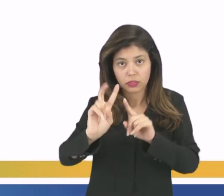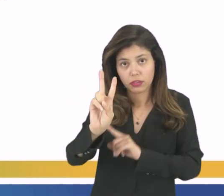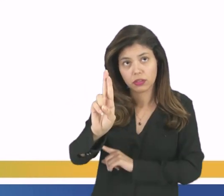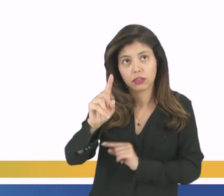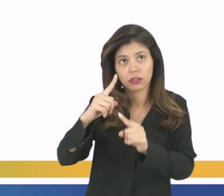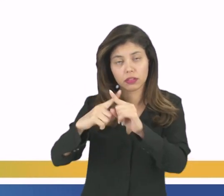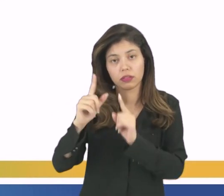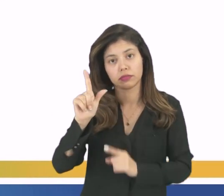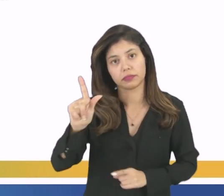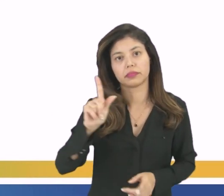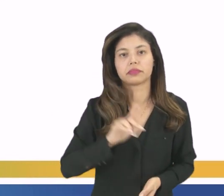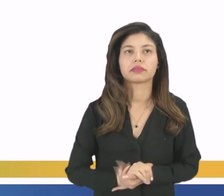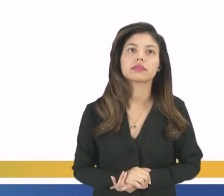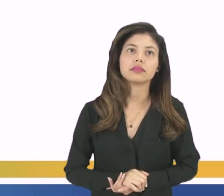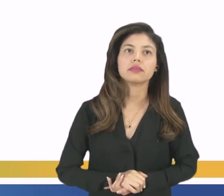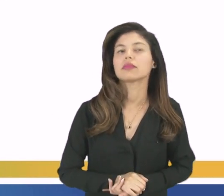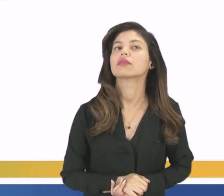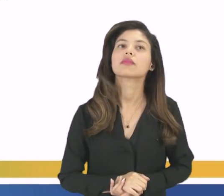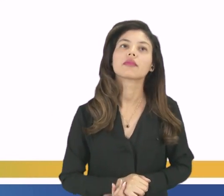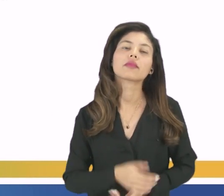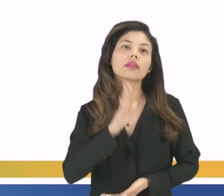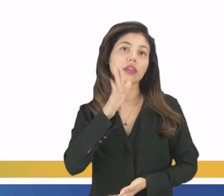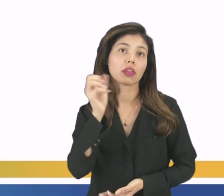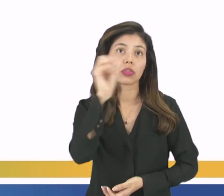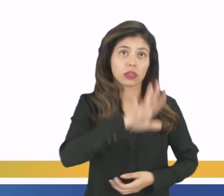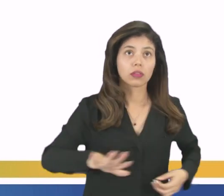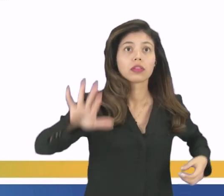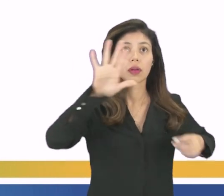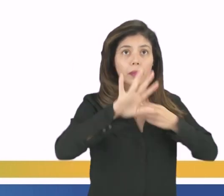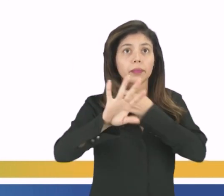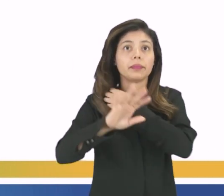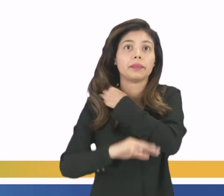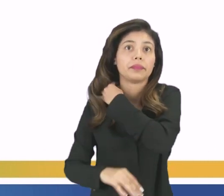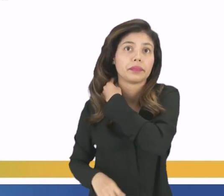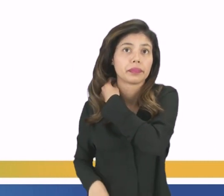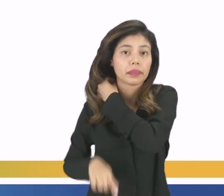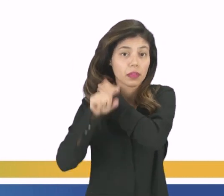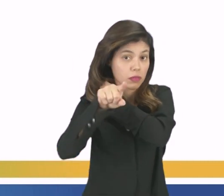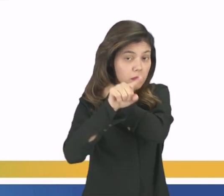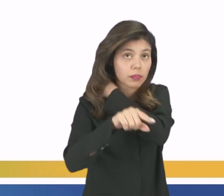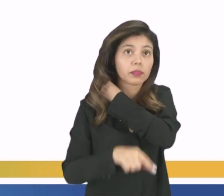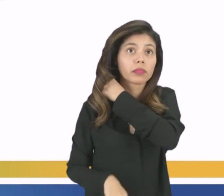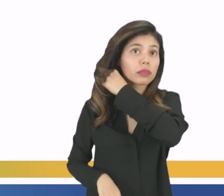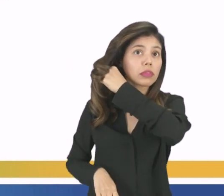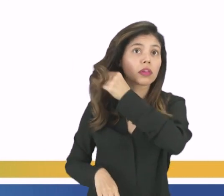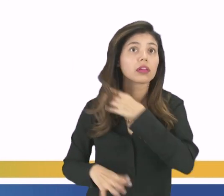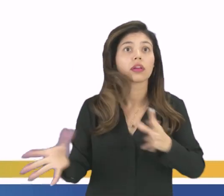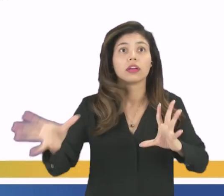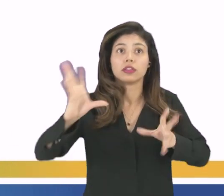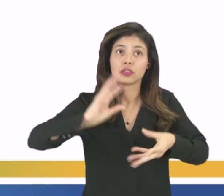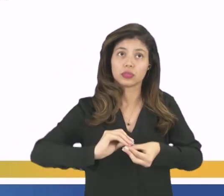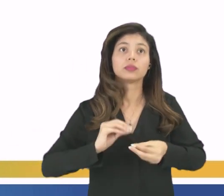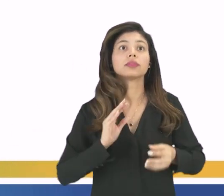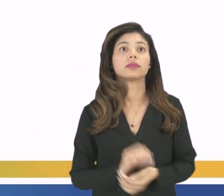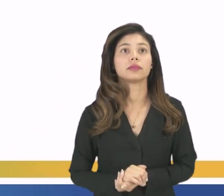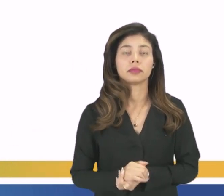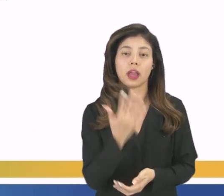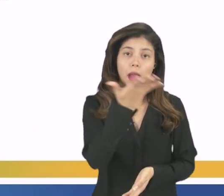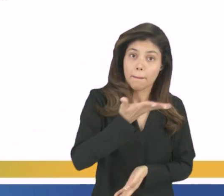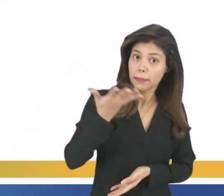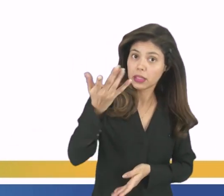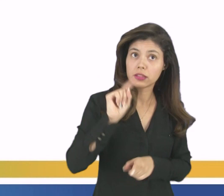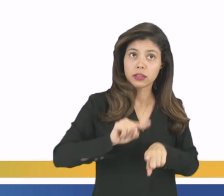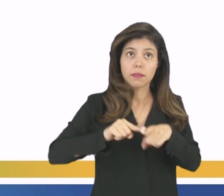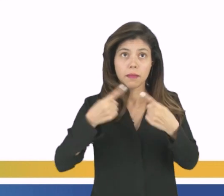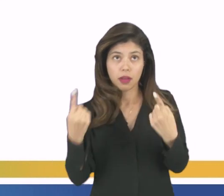o raio vezes a geratriz, certo? Já a área total, nesse caso, é a soma da área da base mais a